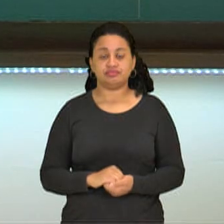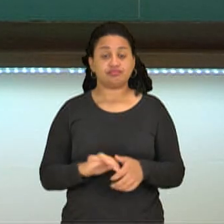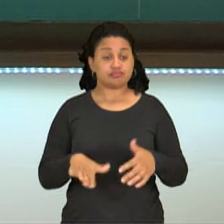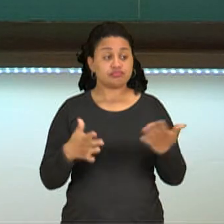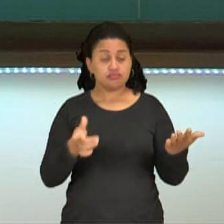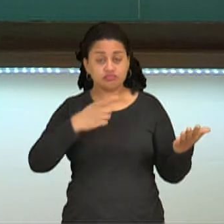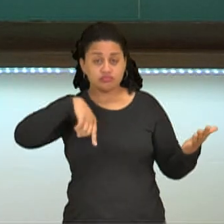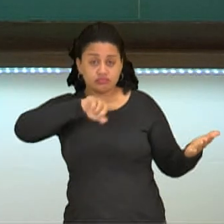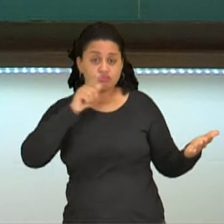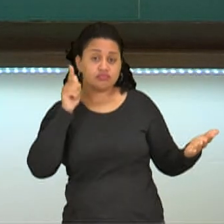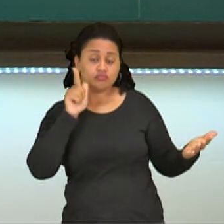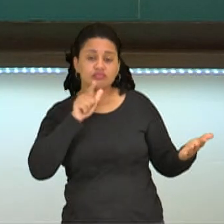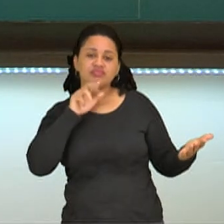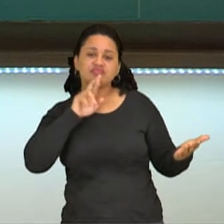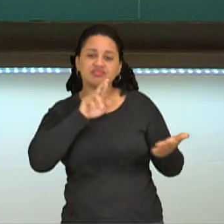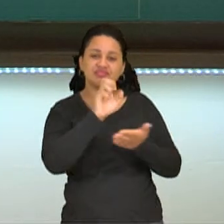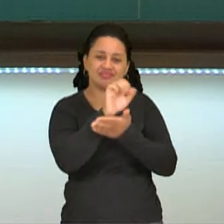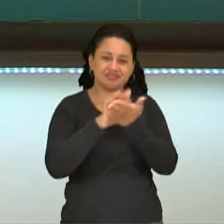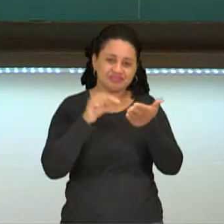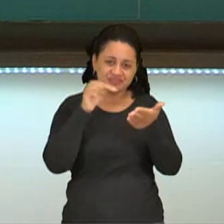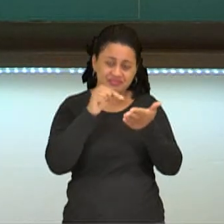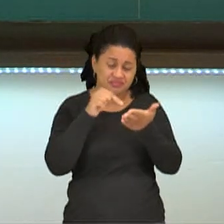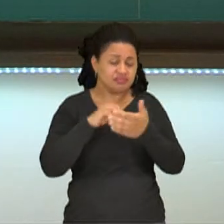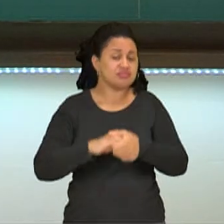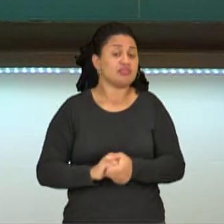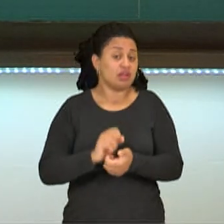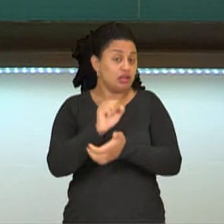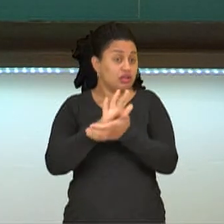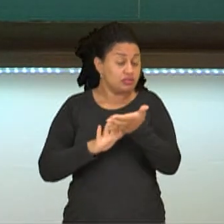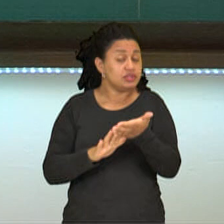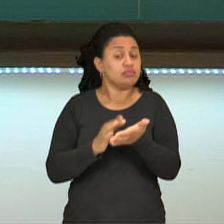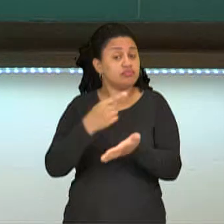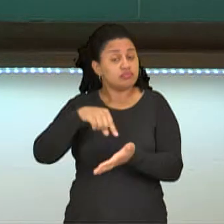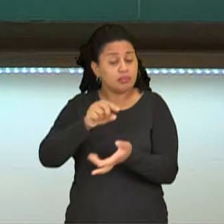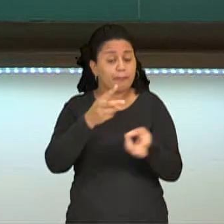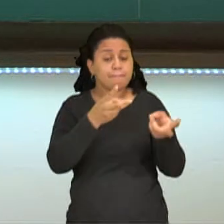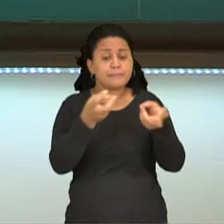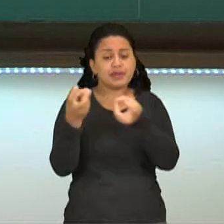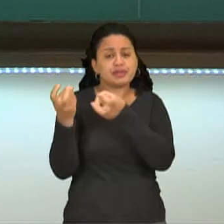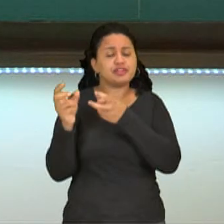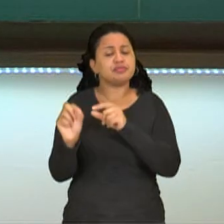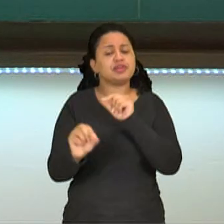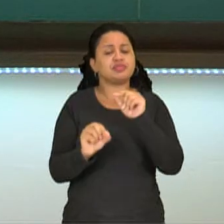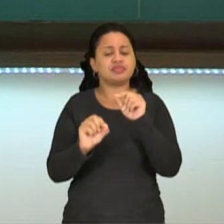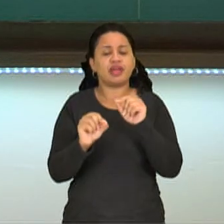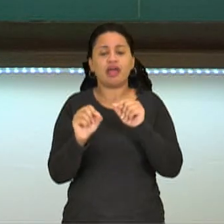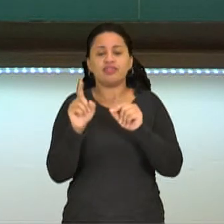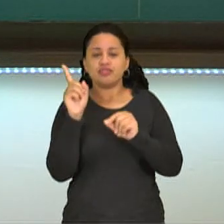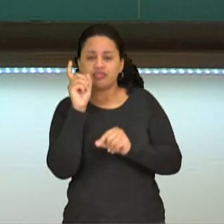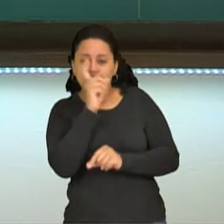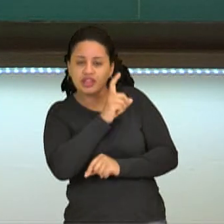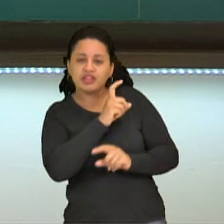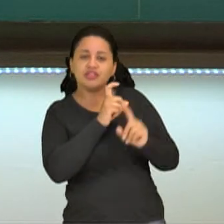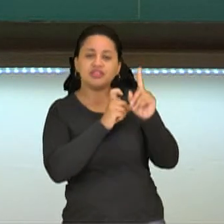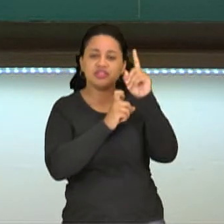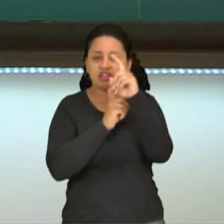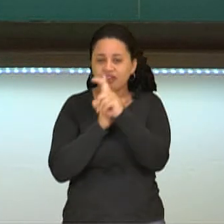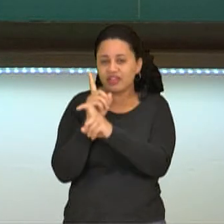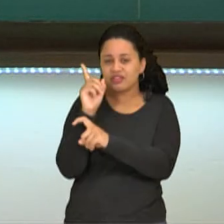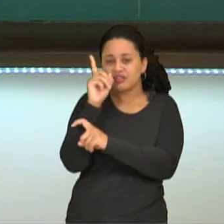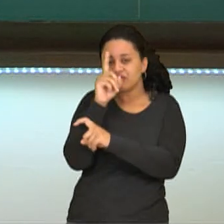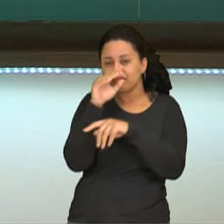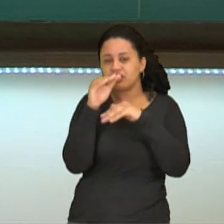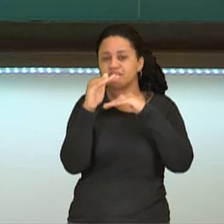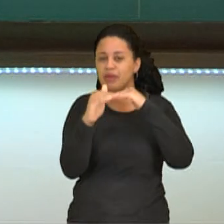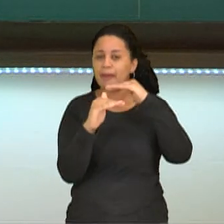E aí, galera, conseguiram resolver? Esse exercício é um exercício, agora vocês estão vendo, que a gente está aumentando passo a passo, baby